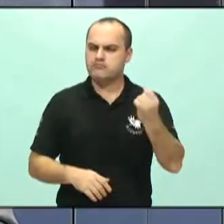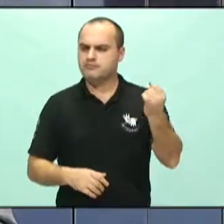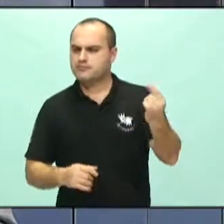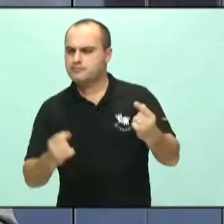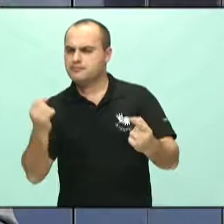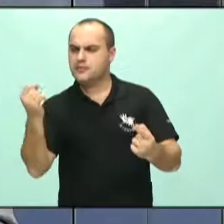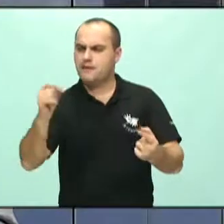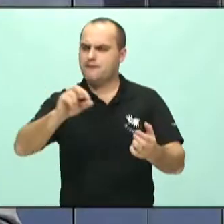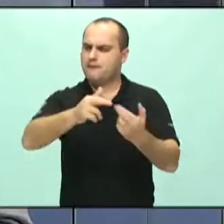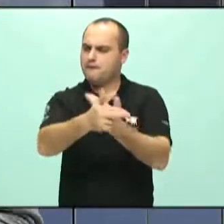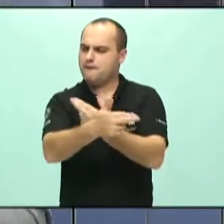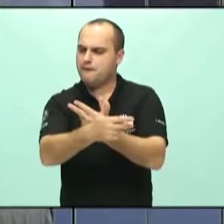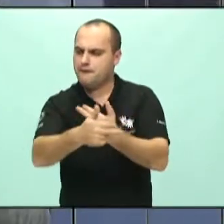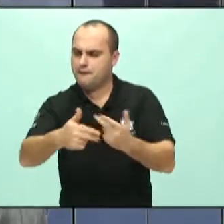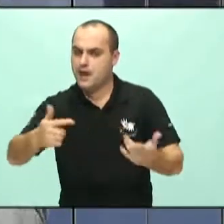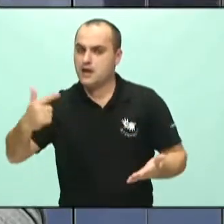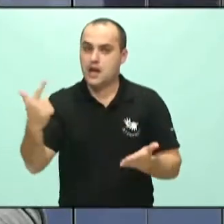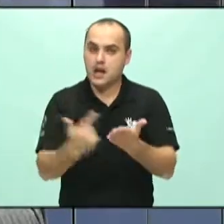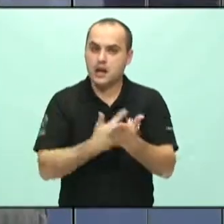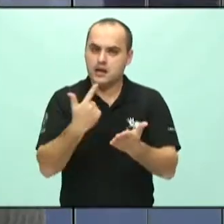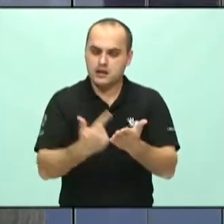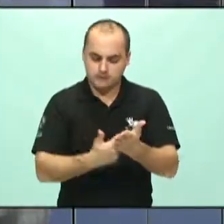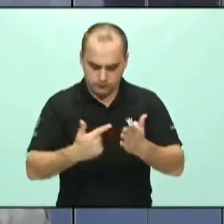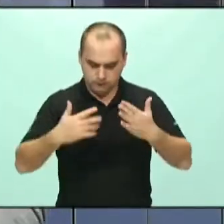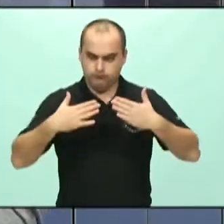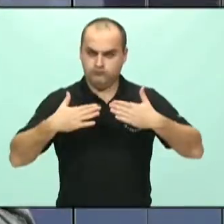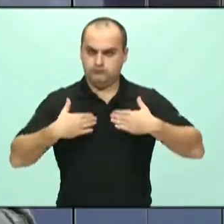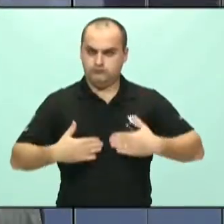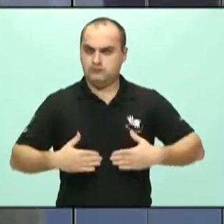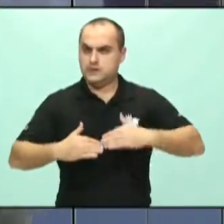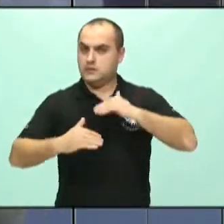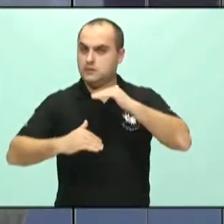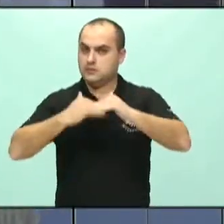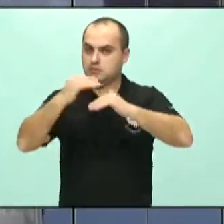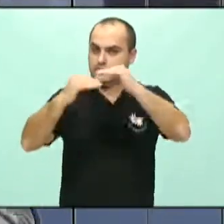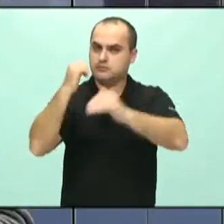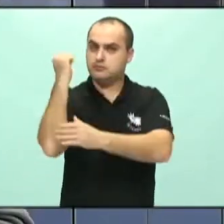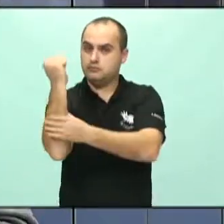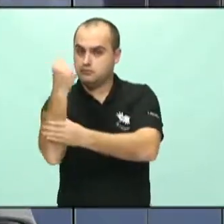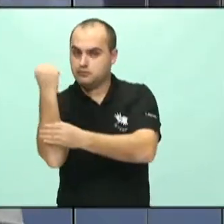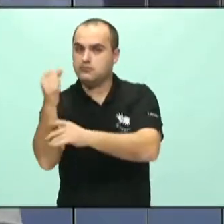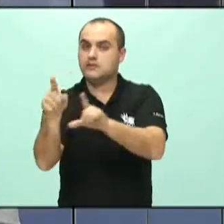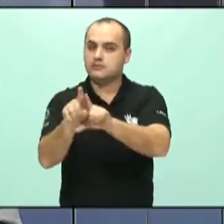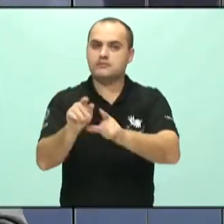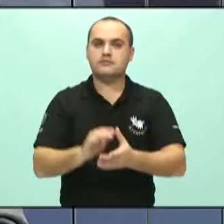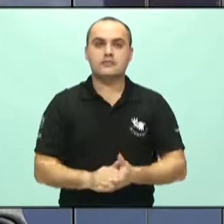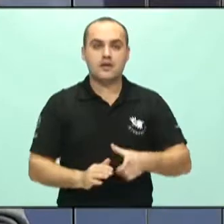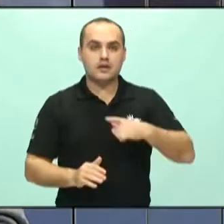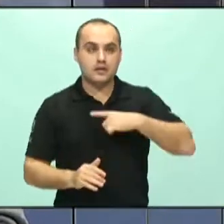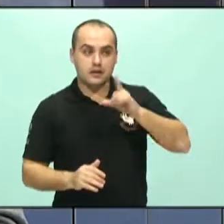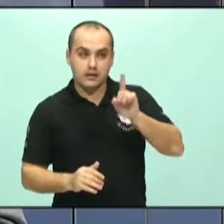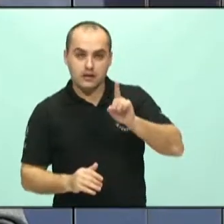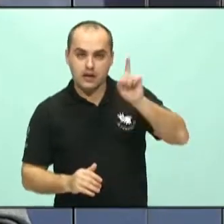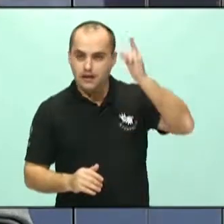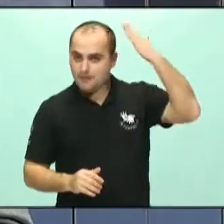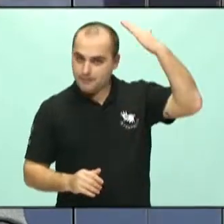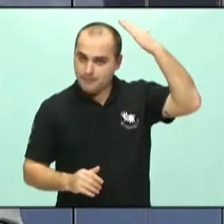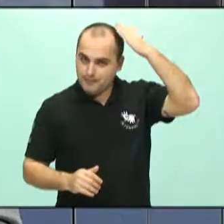vários livros publicados para o desenvolvimento físico, desenvolvimento motor. Temos agora na Universidade do Paraná, no